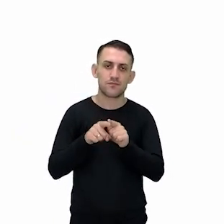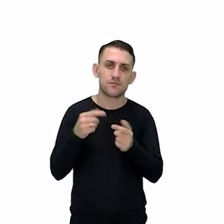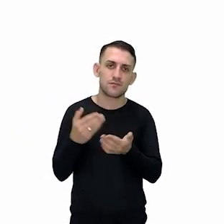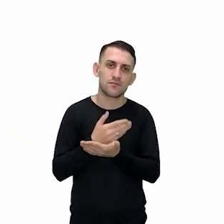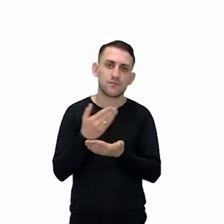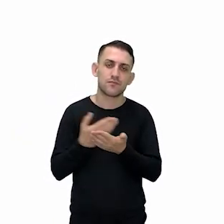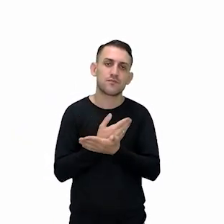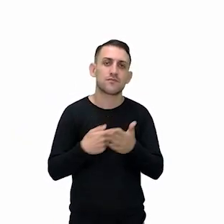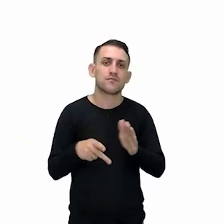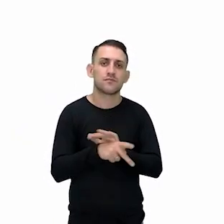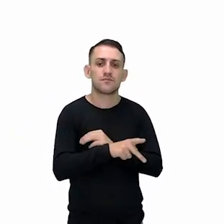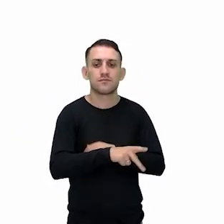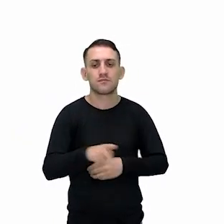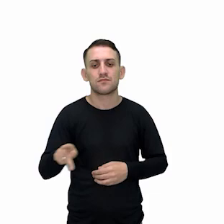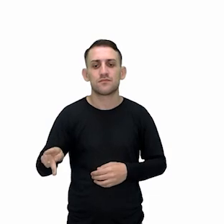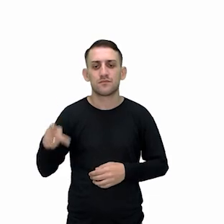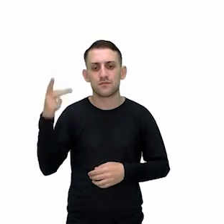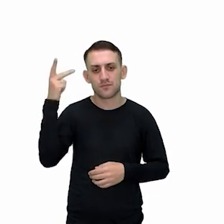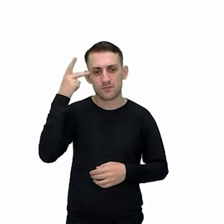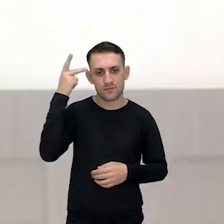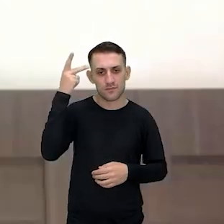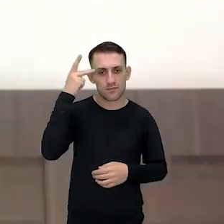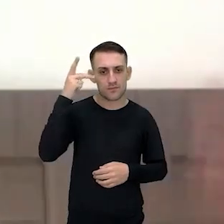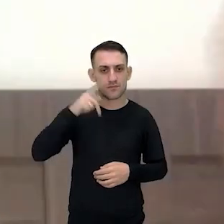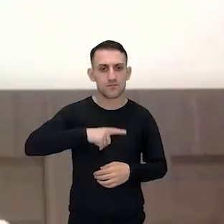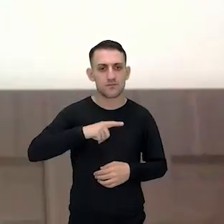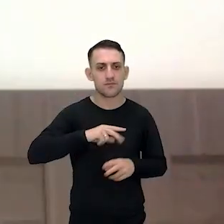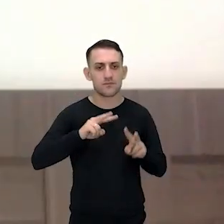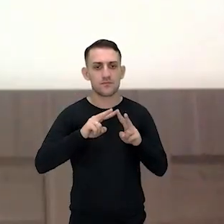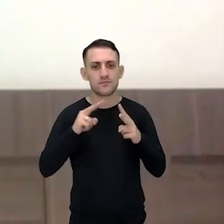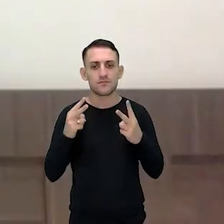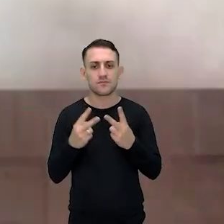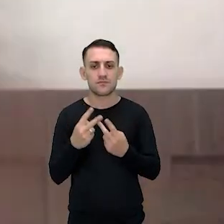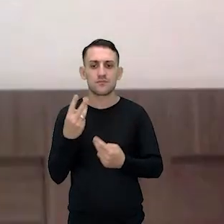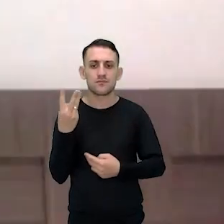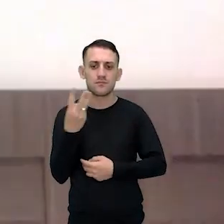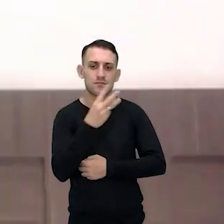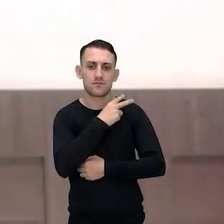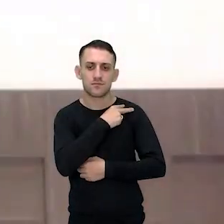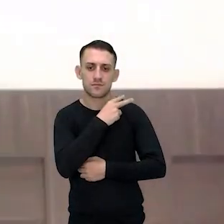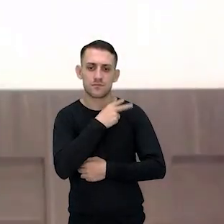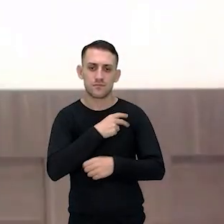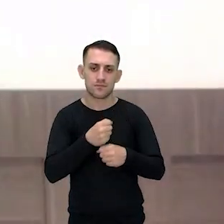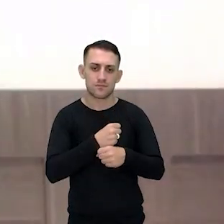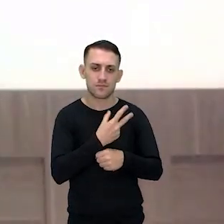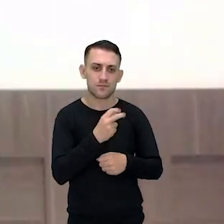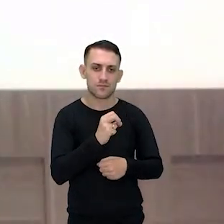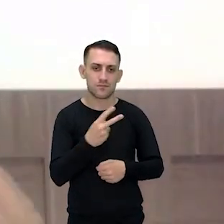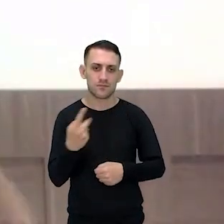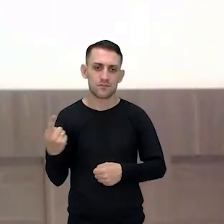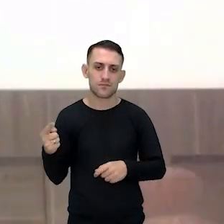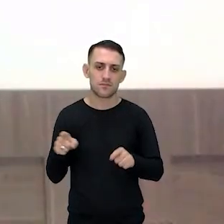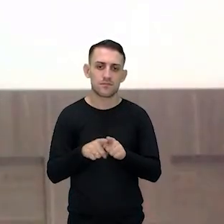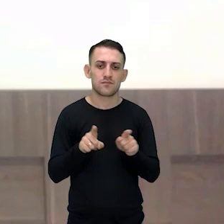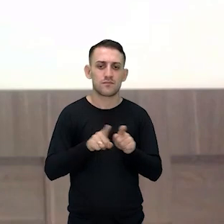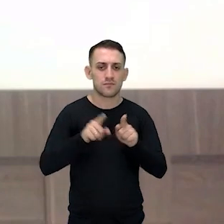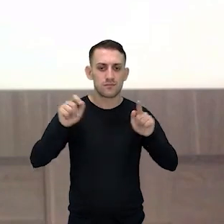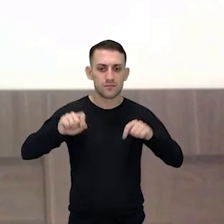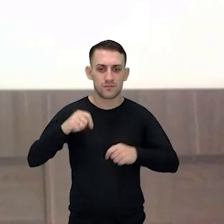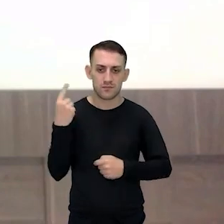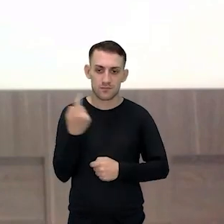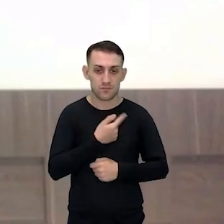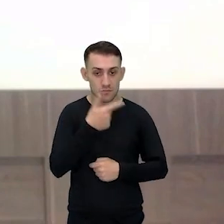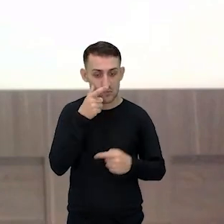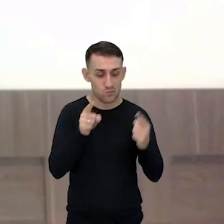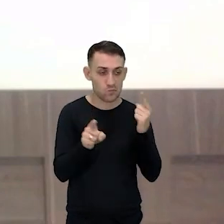do professor, né, o São Paulo Faz Escola, volume 3, da 2ª série, ano 2021, também é possível encontrar